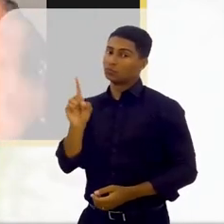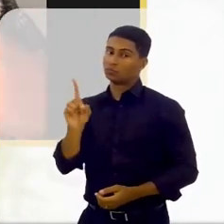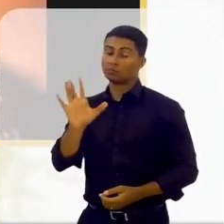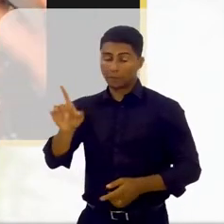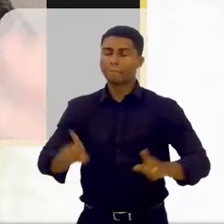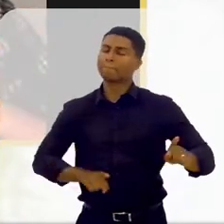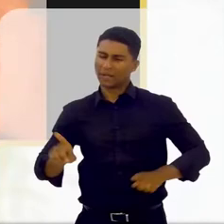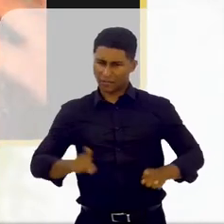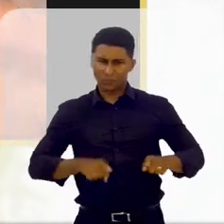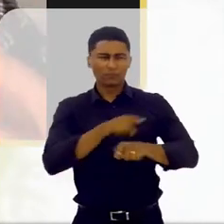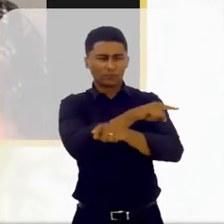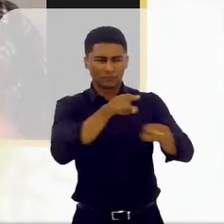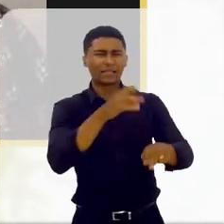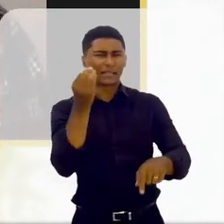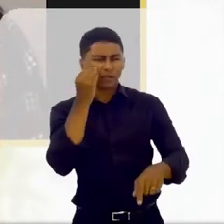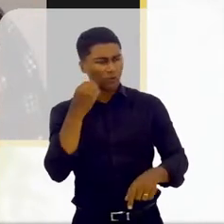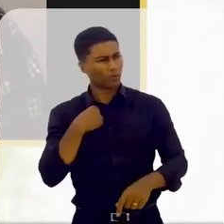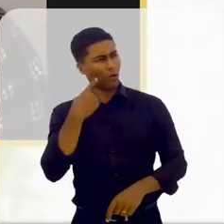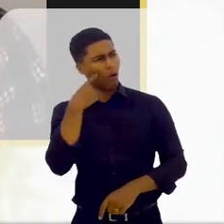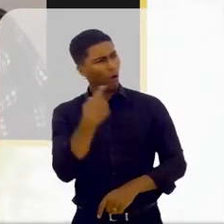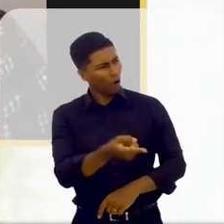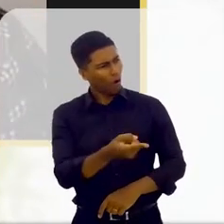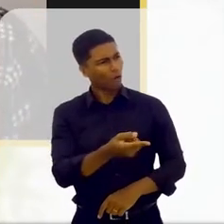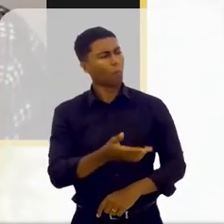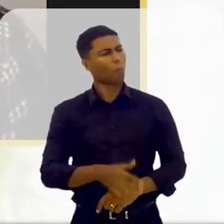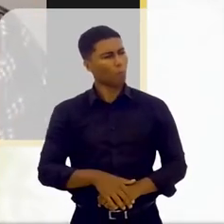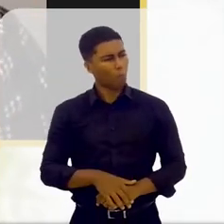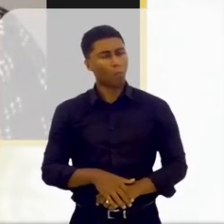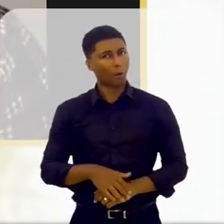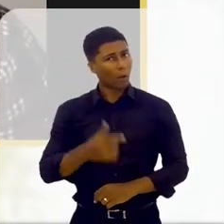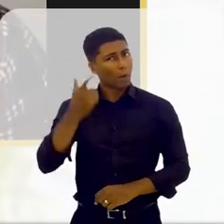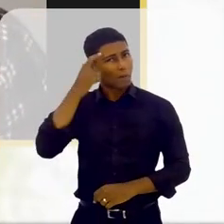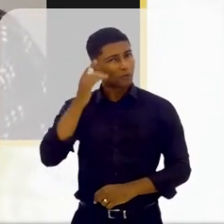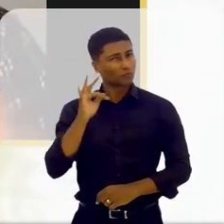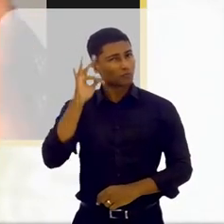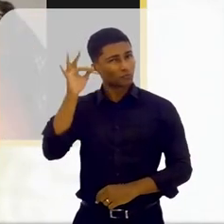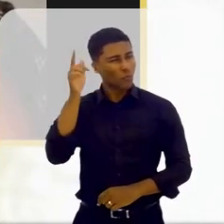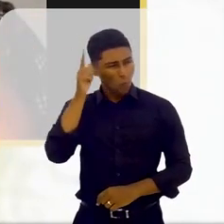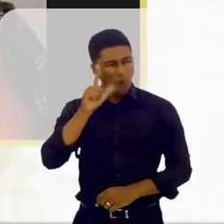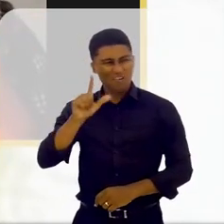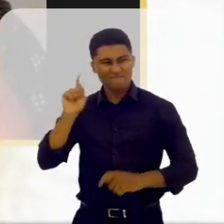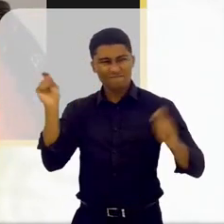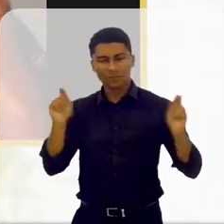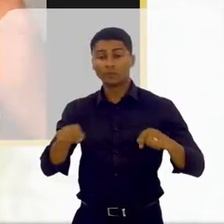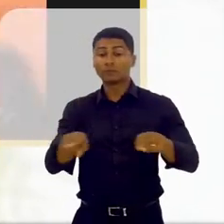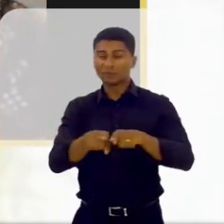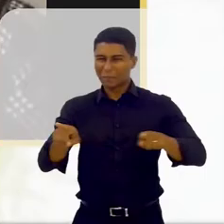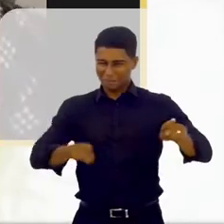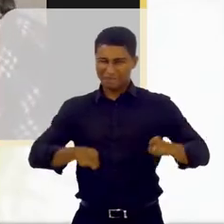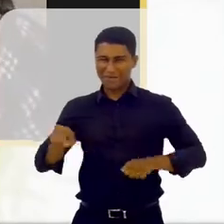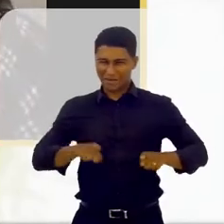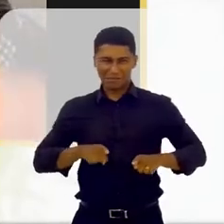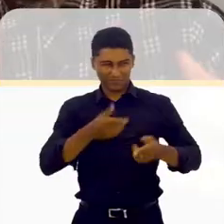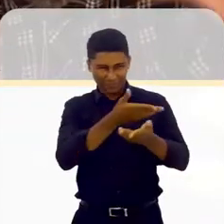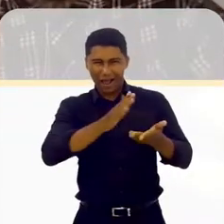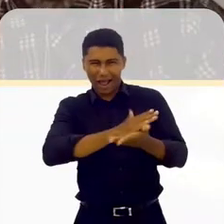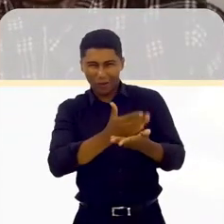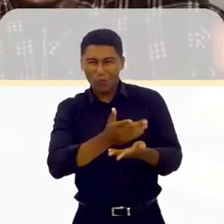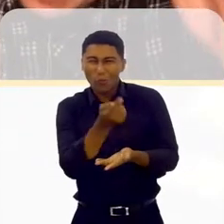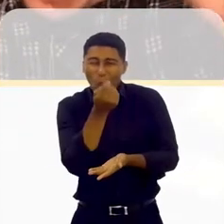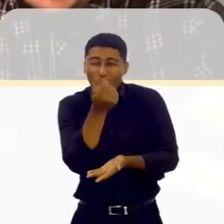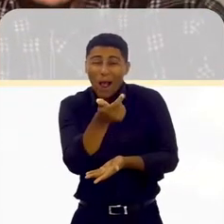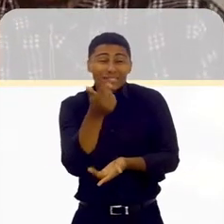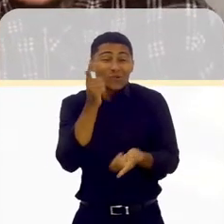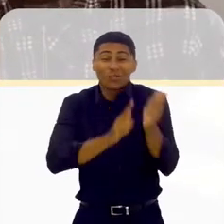parte disso, mas meus primos tentaram e a gente via aquilo de perto. Pô, a gente um dia vai conseguir. Já tivemos primos também que, pô, quase deu